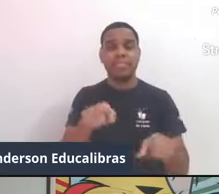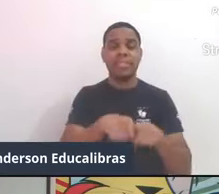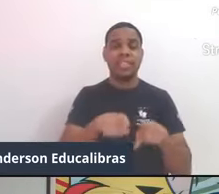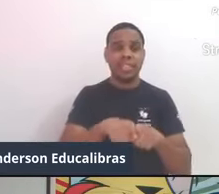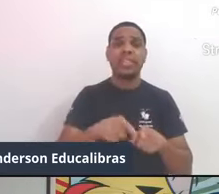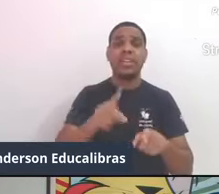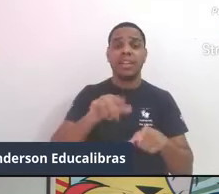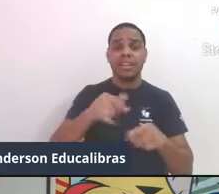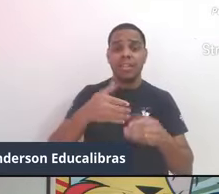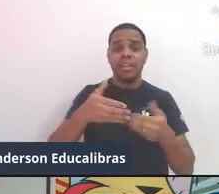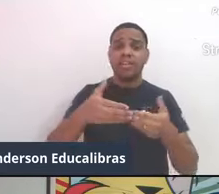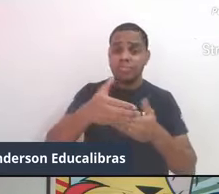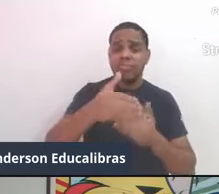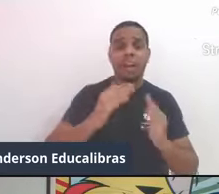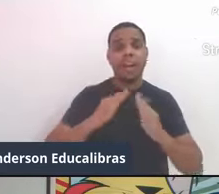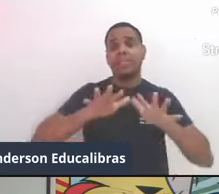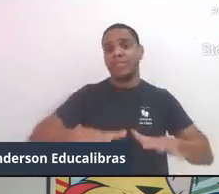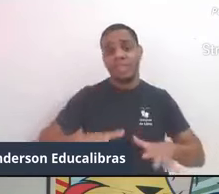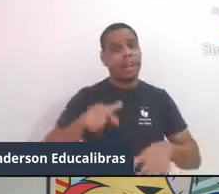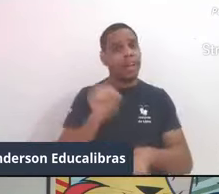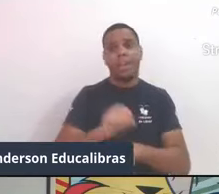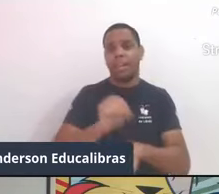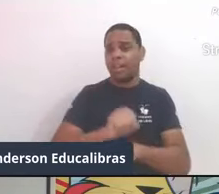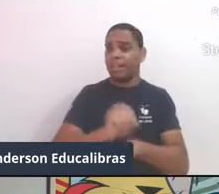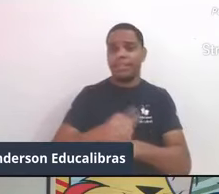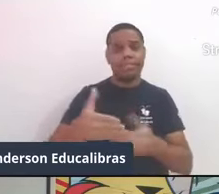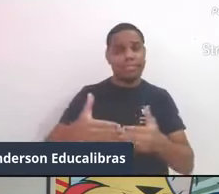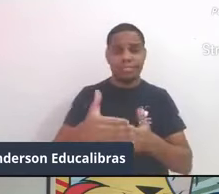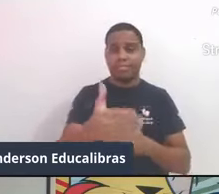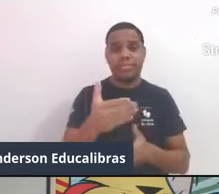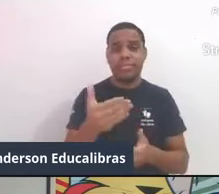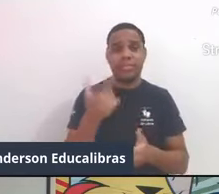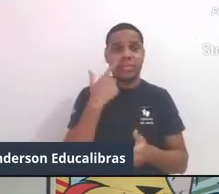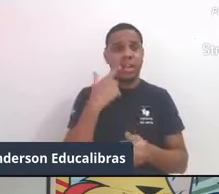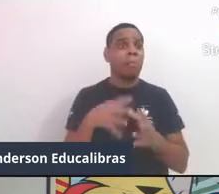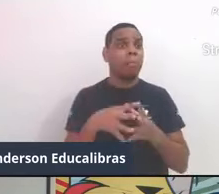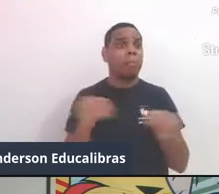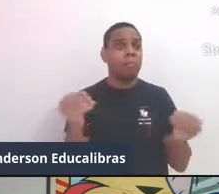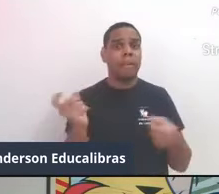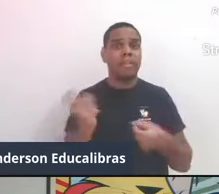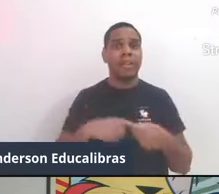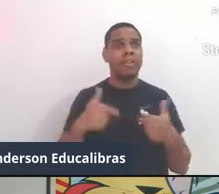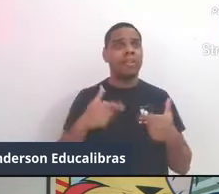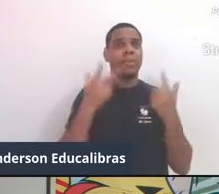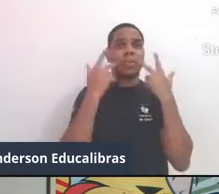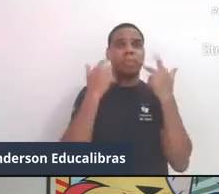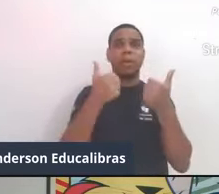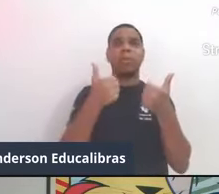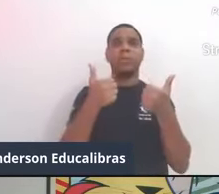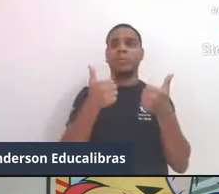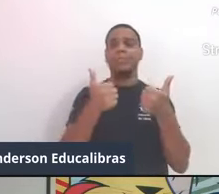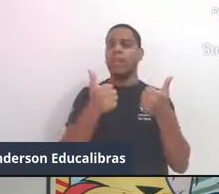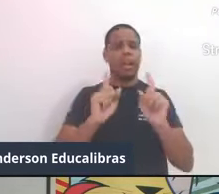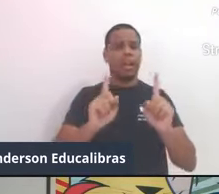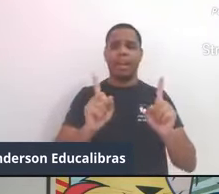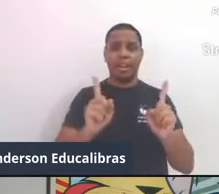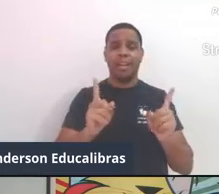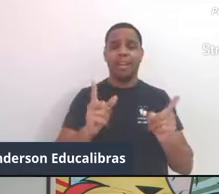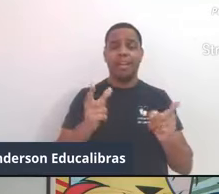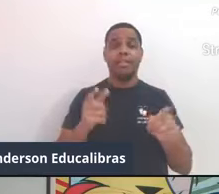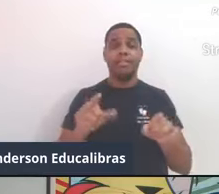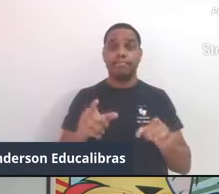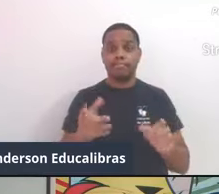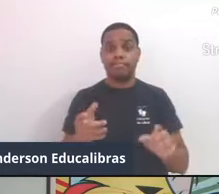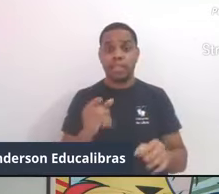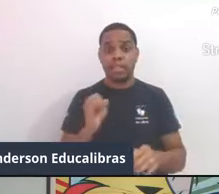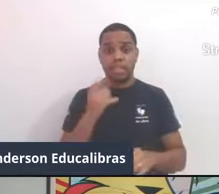vai ser a nossa realidade para o médio e longo prazo. Não vai passar, a gente vai retomar a vida e vida normal. Não, isso até, de fato, se